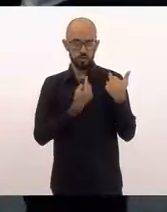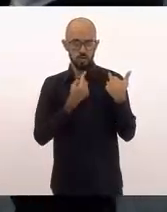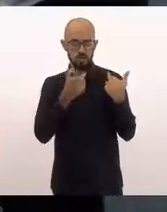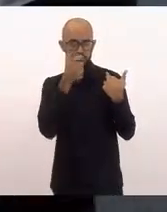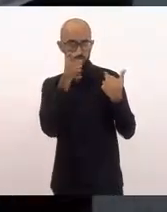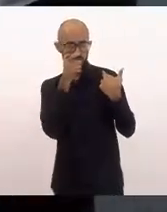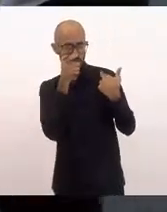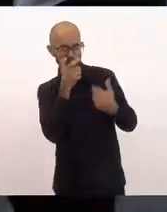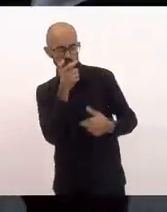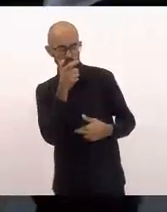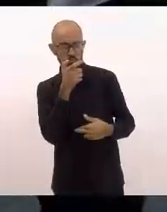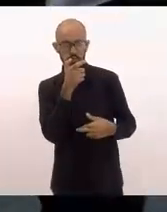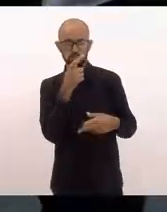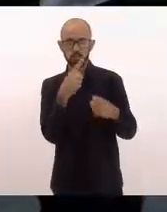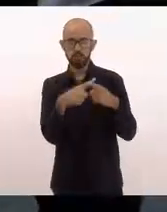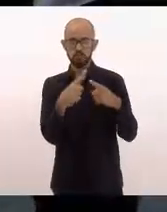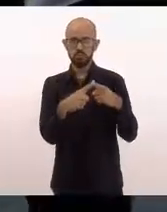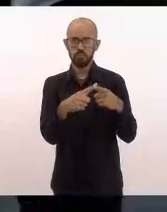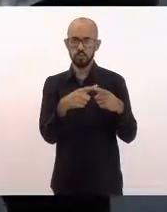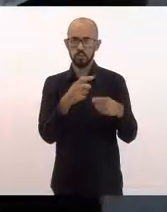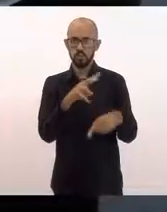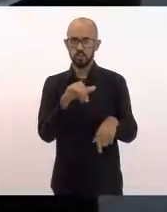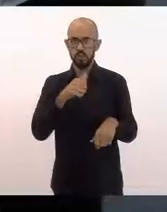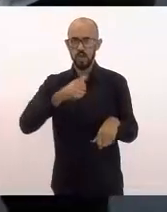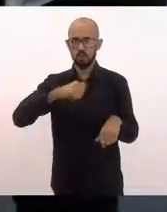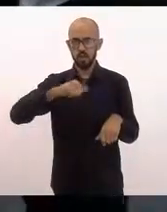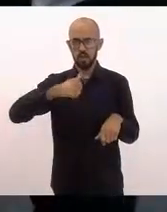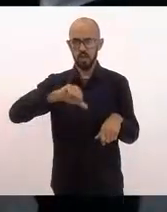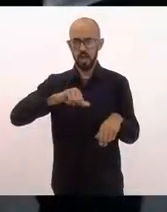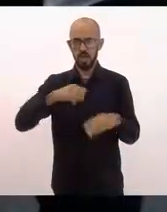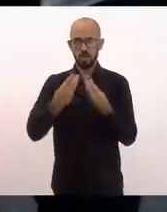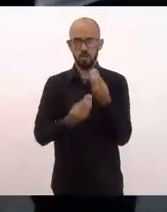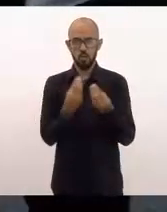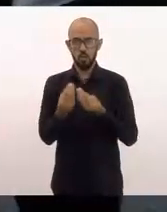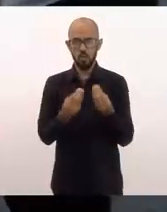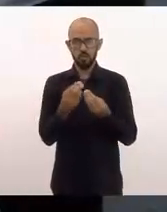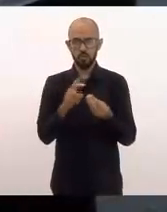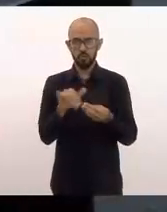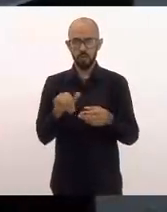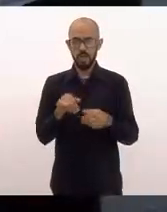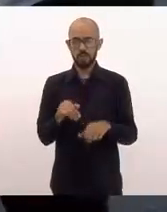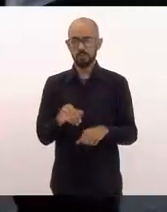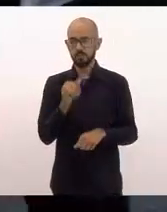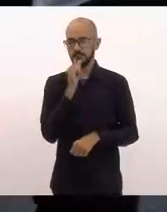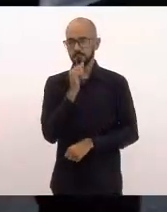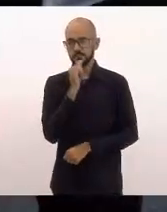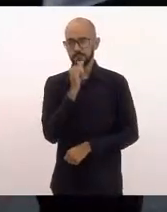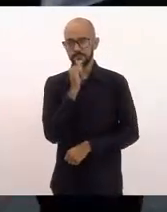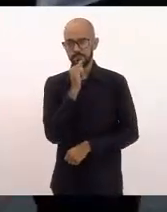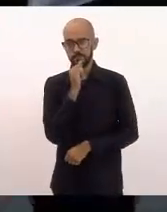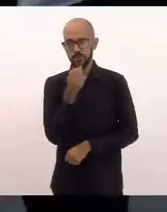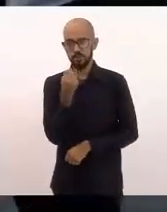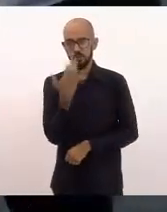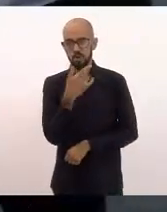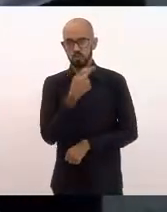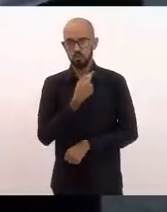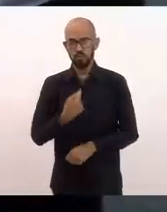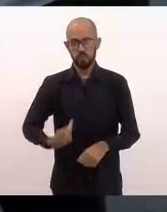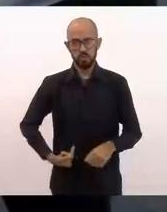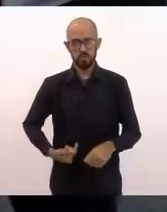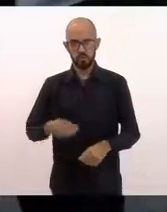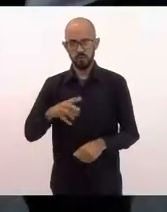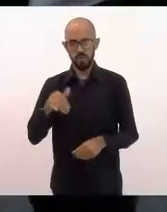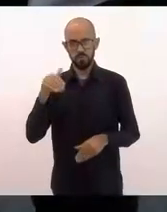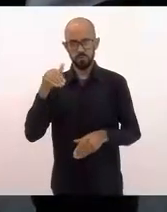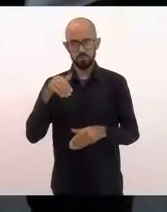estamos atentos porque vamos avaliar como vai ser, por exemplo, quando o governador vai pagar ou não, porque a